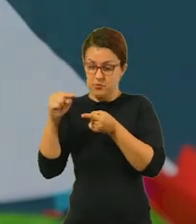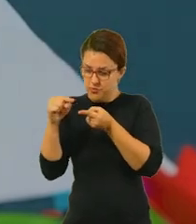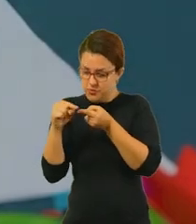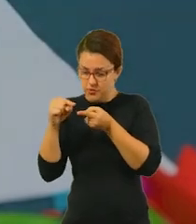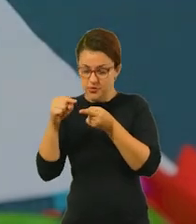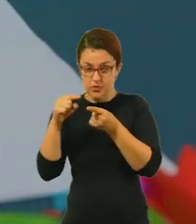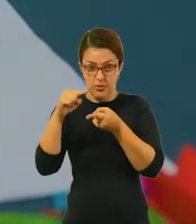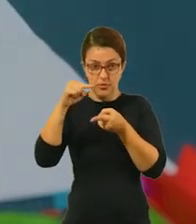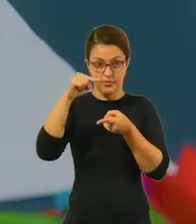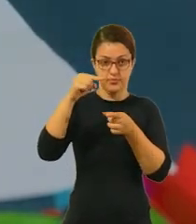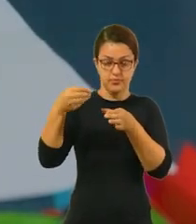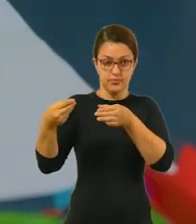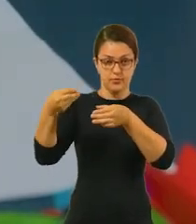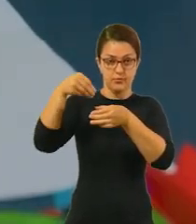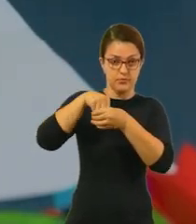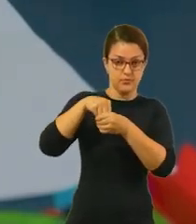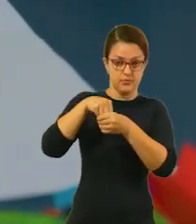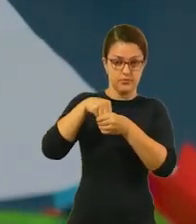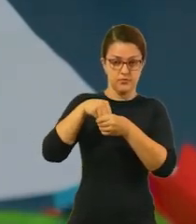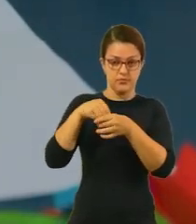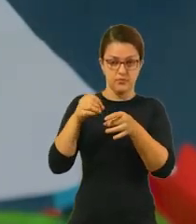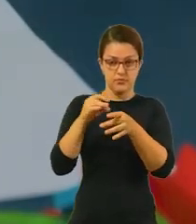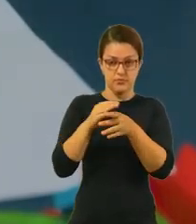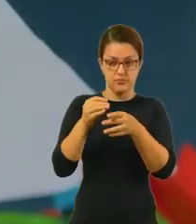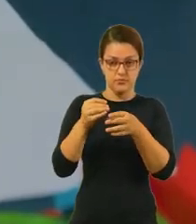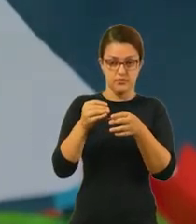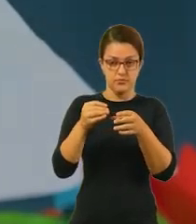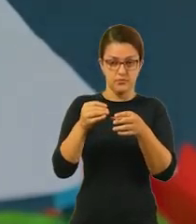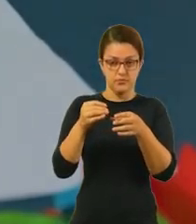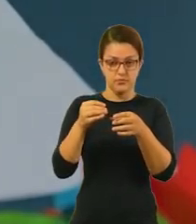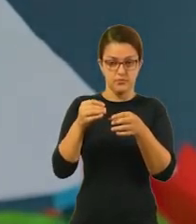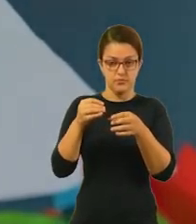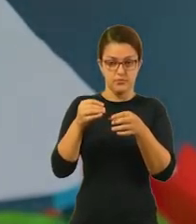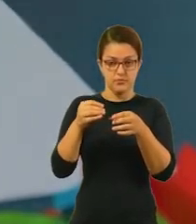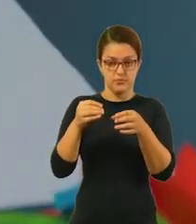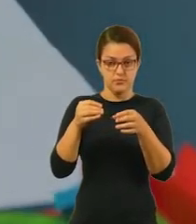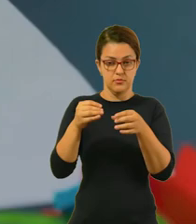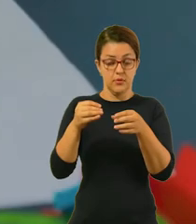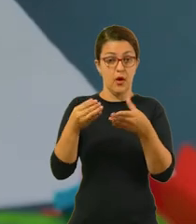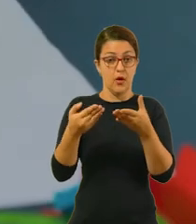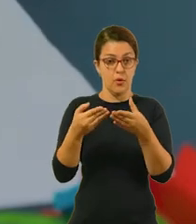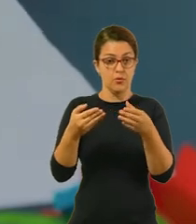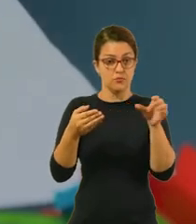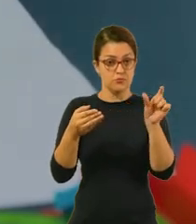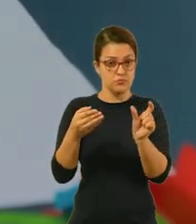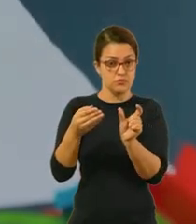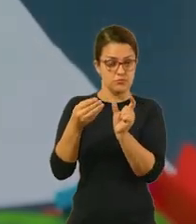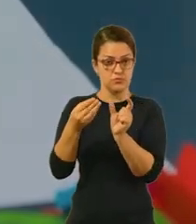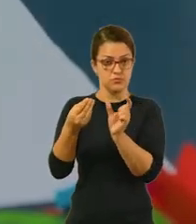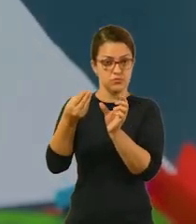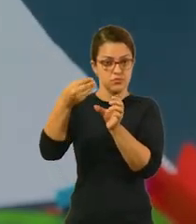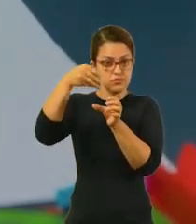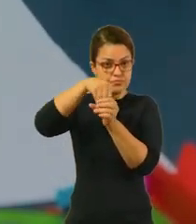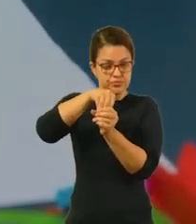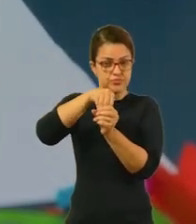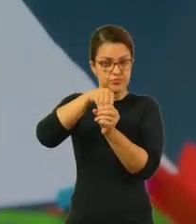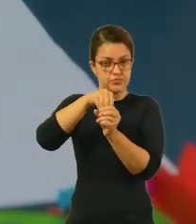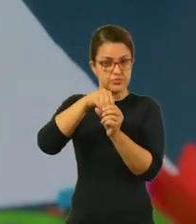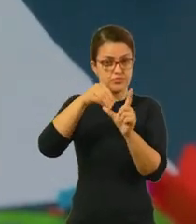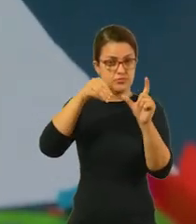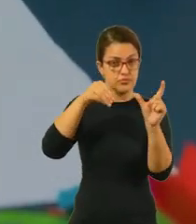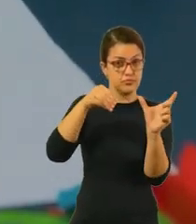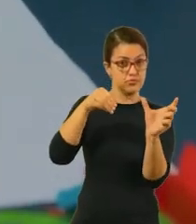bonequinha. Terminando isso, pego a terceira e vou encaixar. E por último,